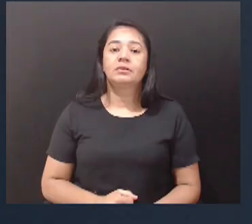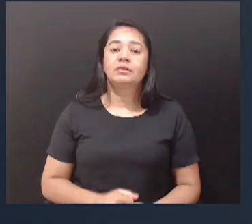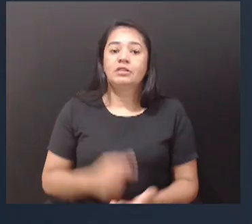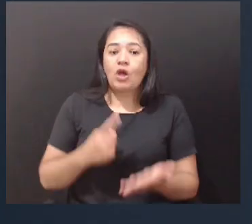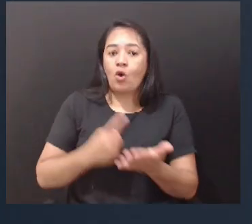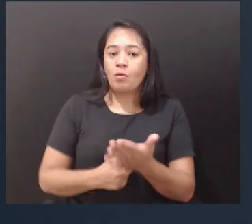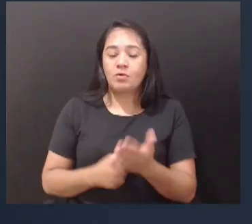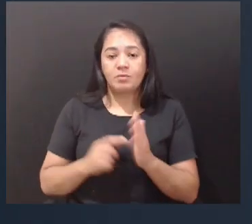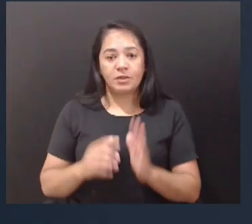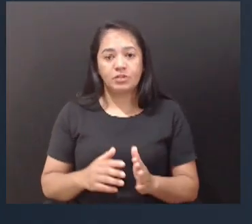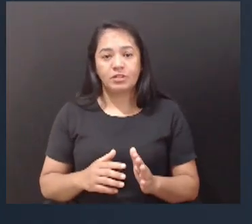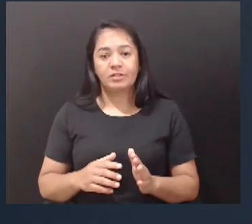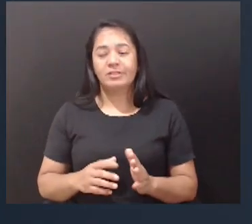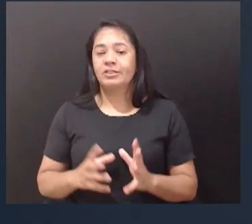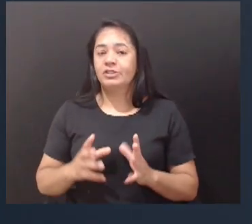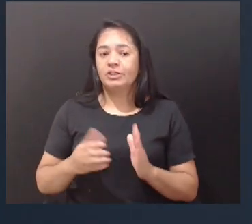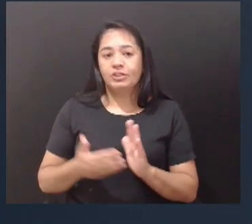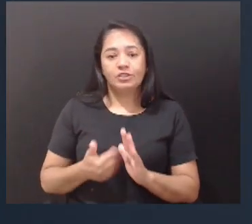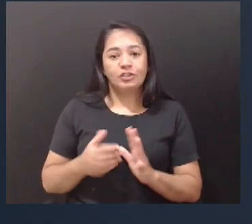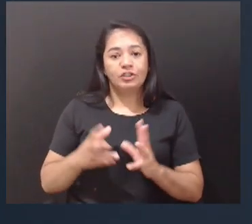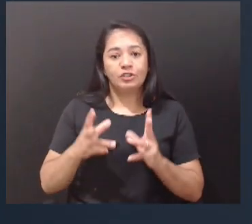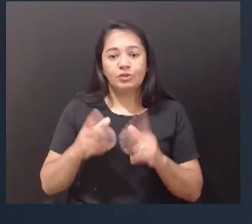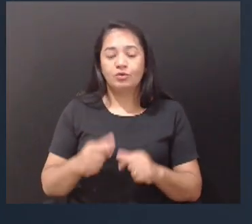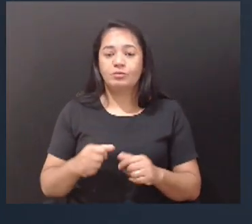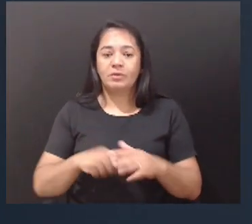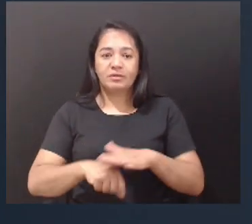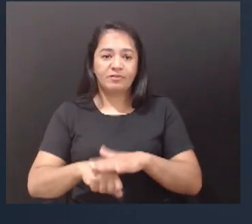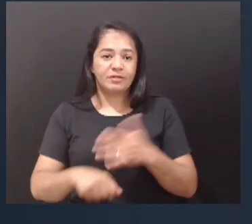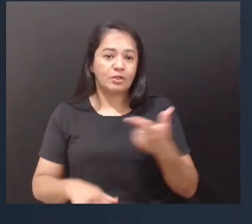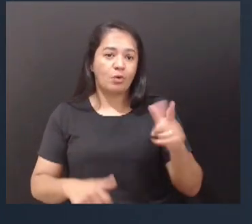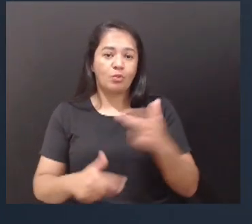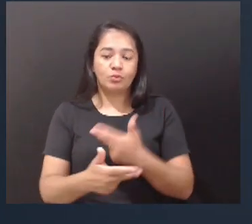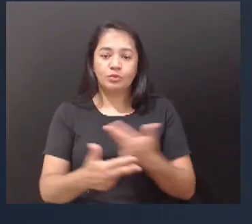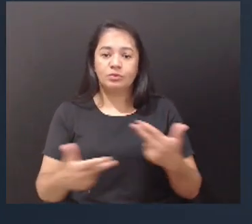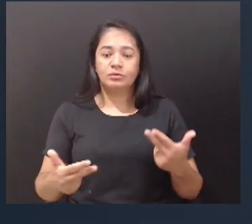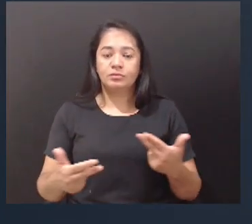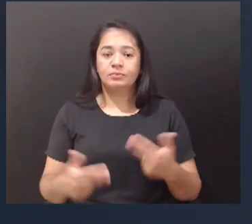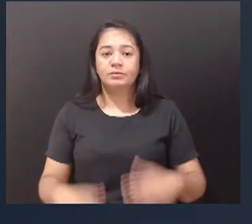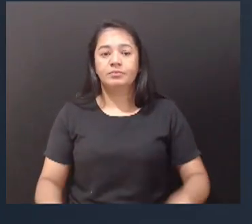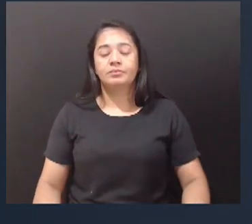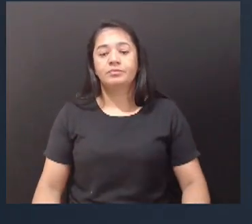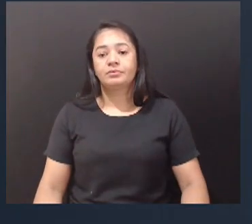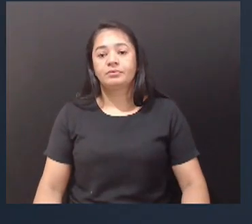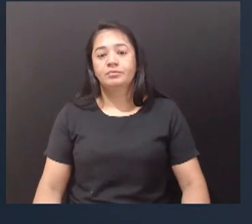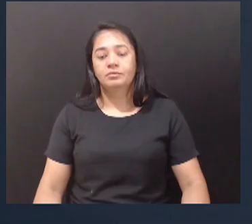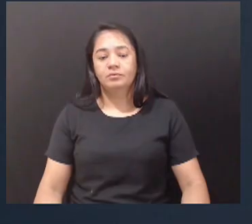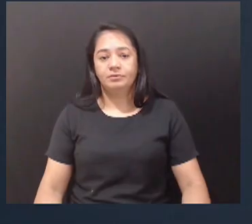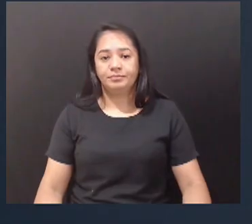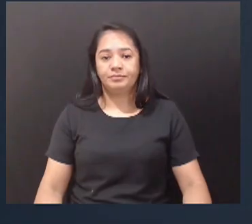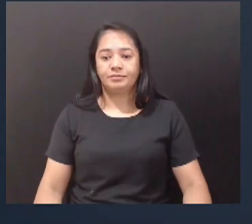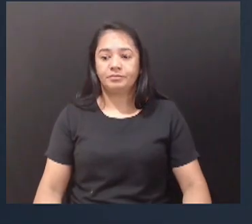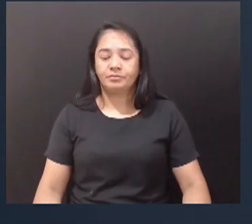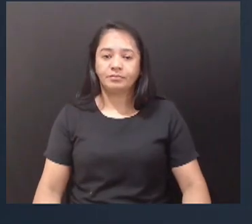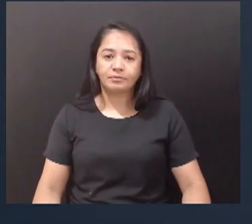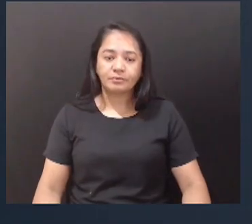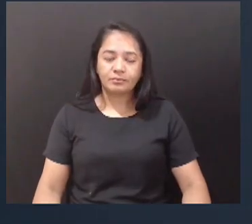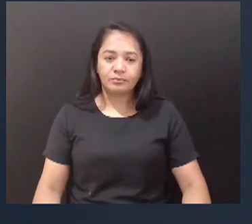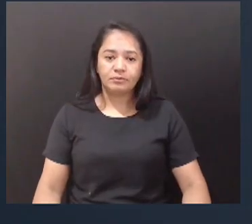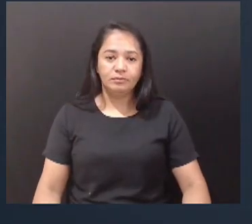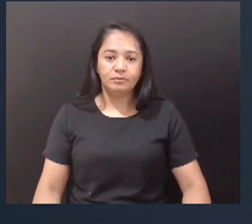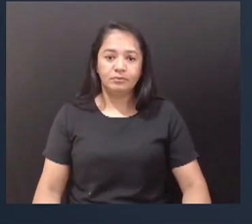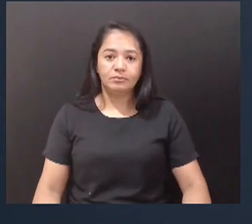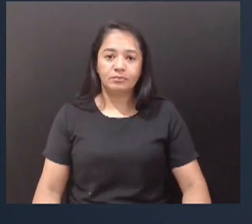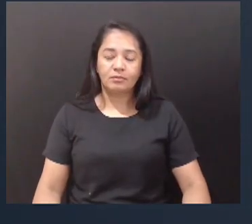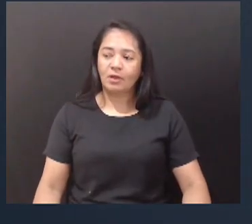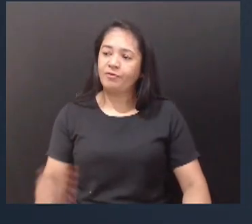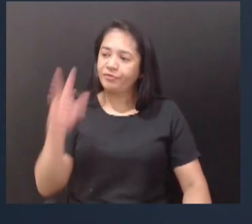tira totalmente a folga que você tem para fazer outras coisas, tomar outras decisões. Então, nessa parte de dívida, vou olhar para ela e